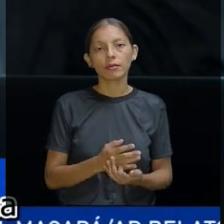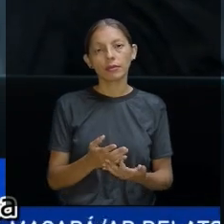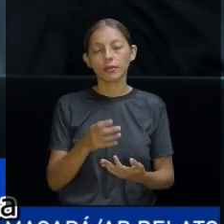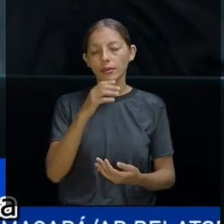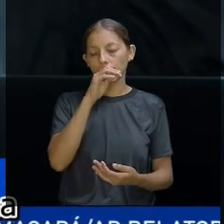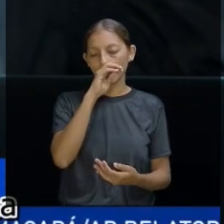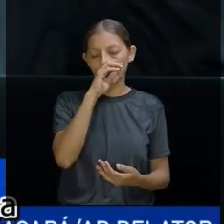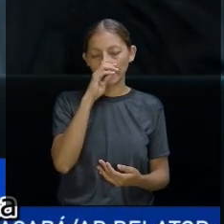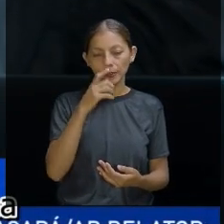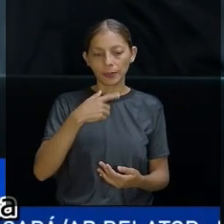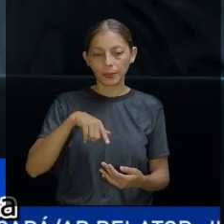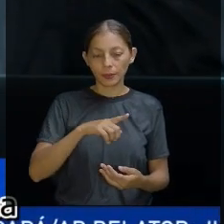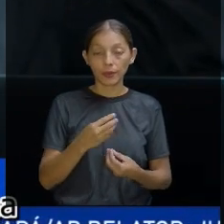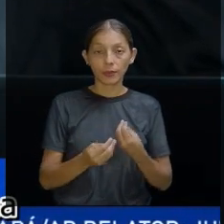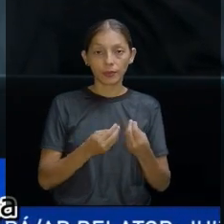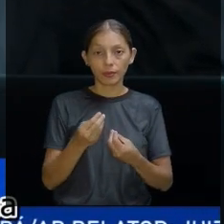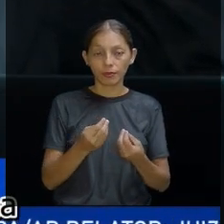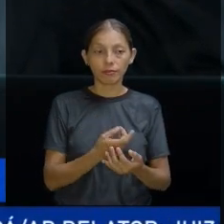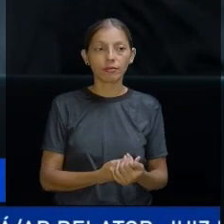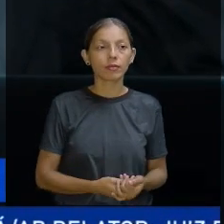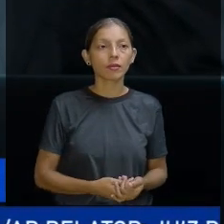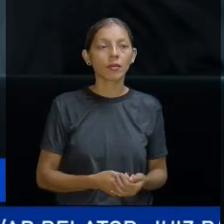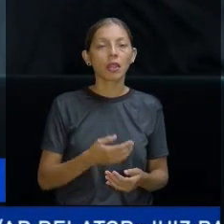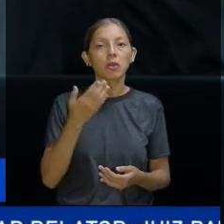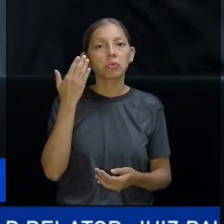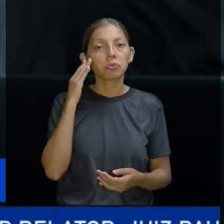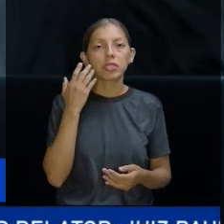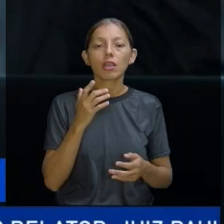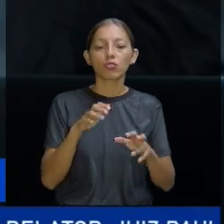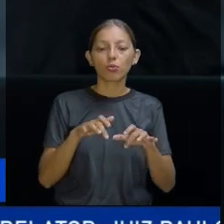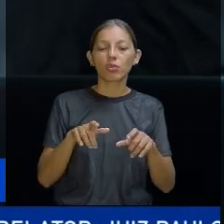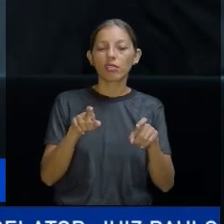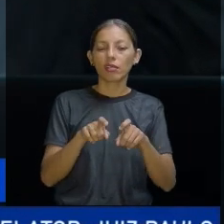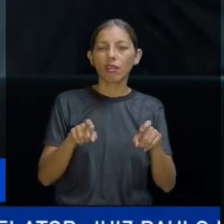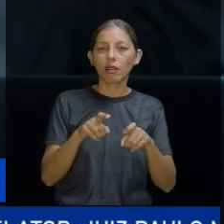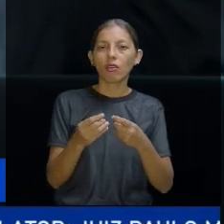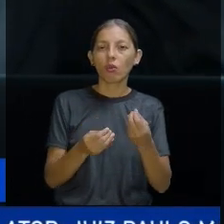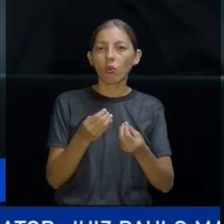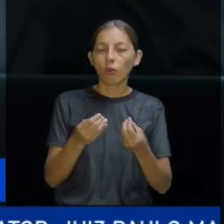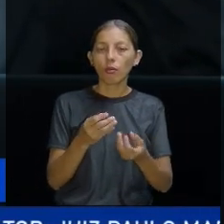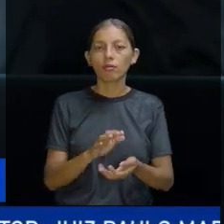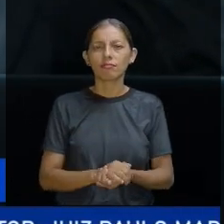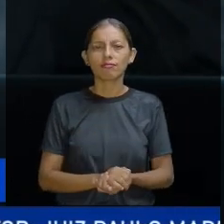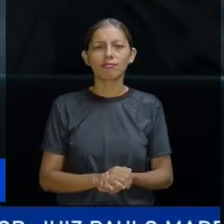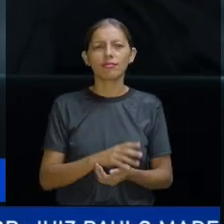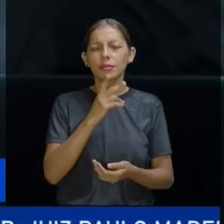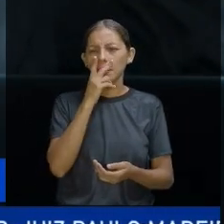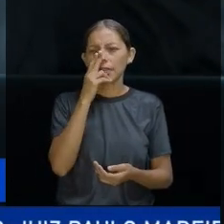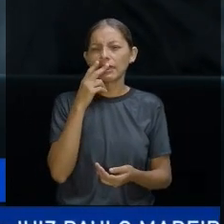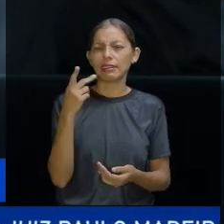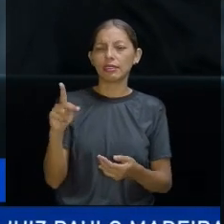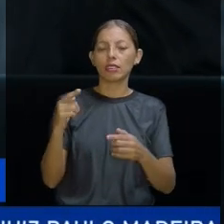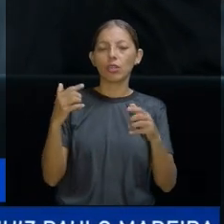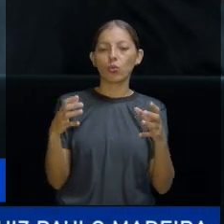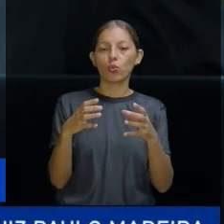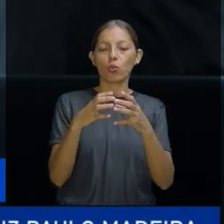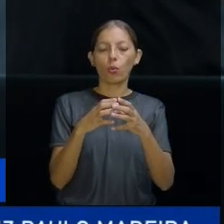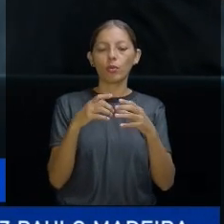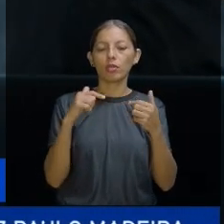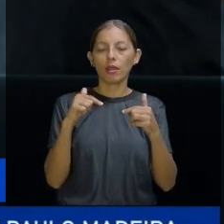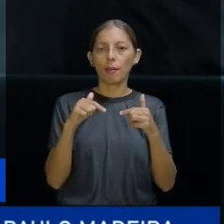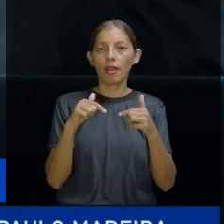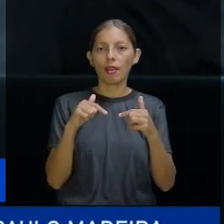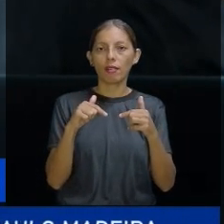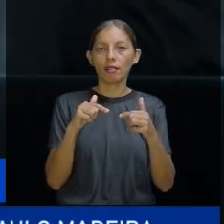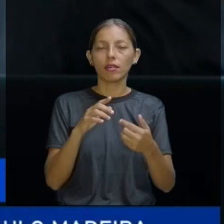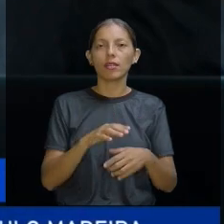essa questão de conhecimentos técnicos de computação, não tem identificado algum senão, algum ponto lá. E isso a gente só vai conseguir